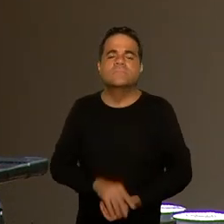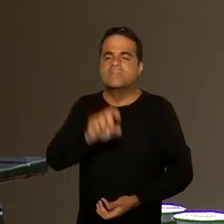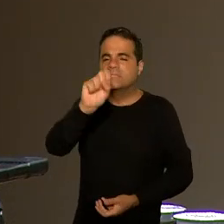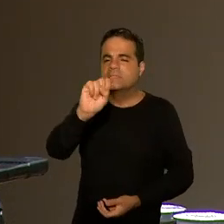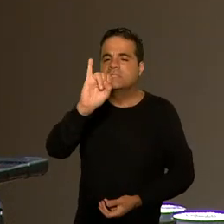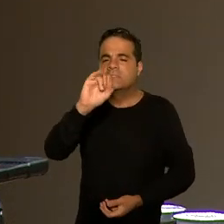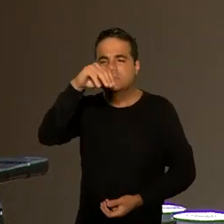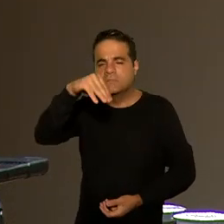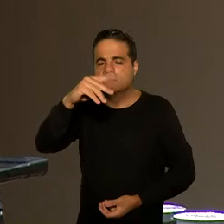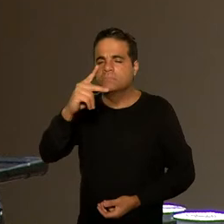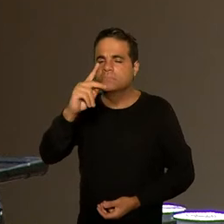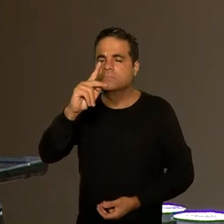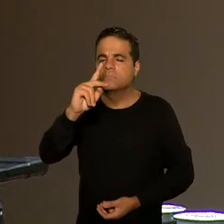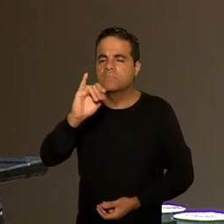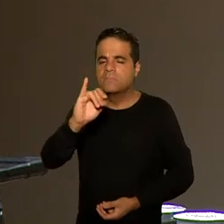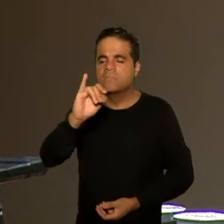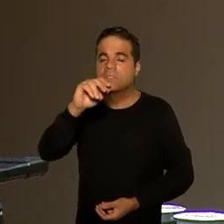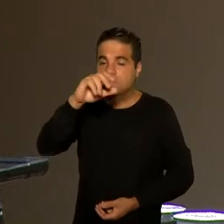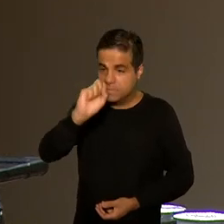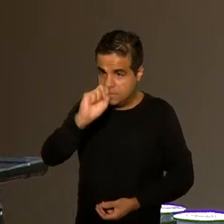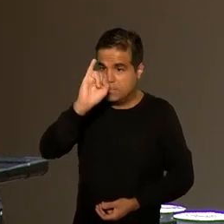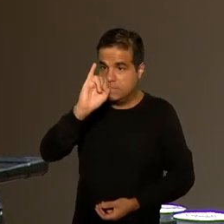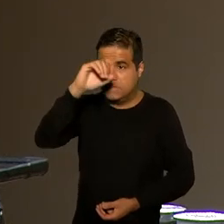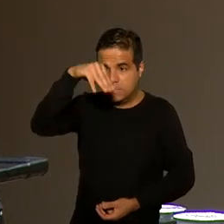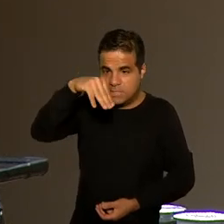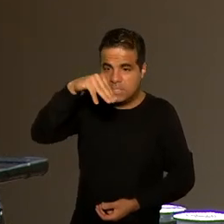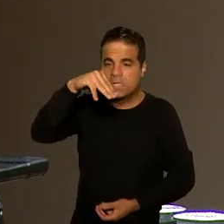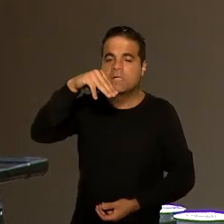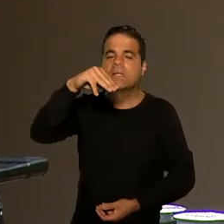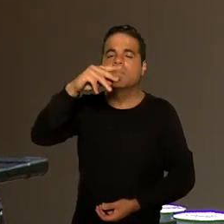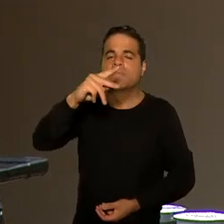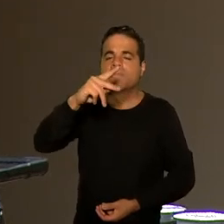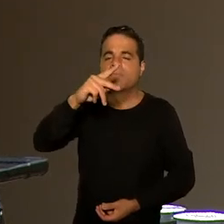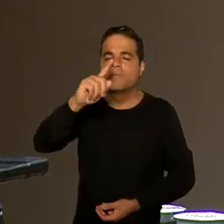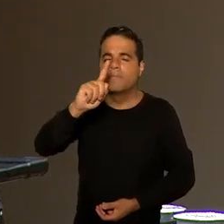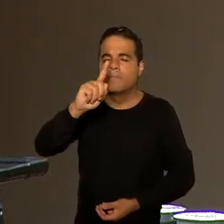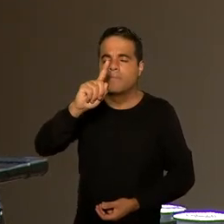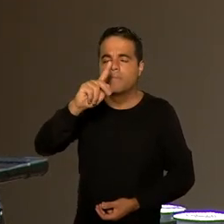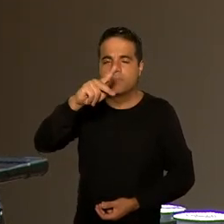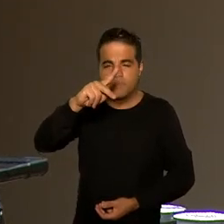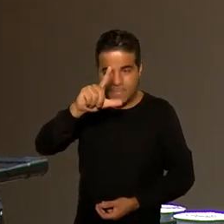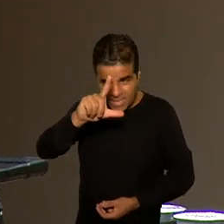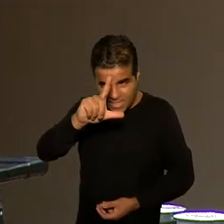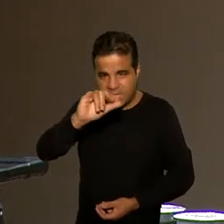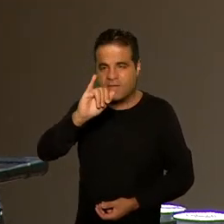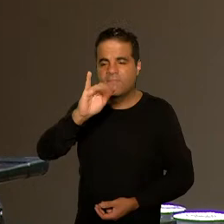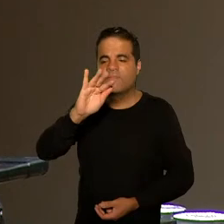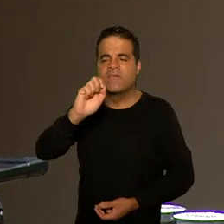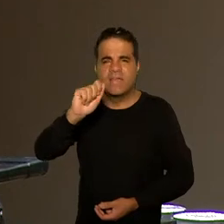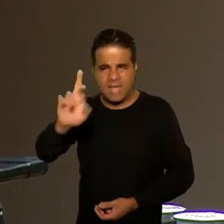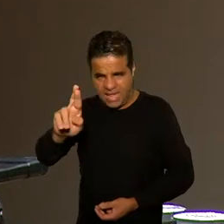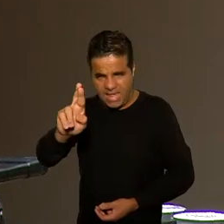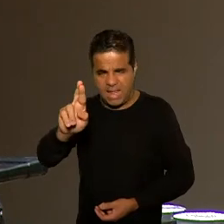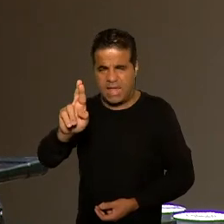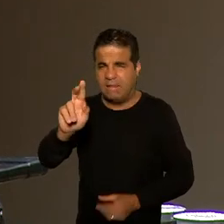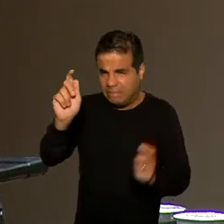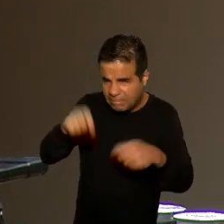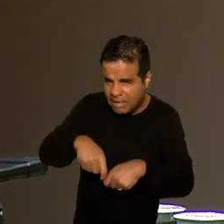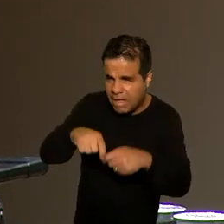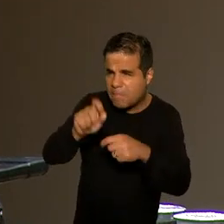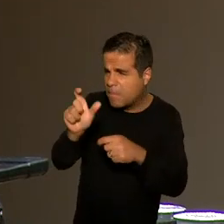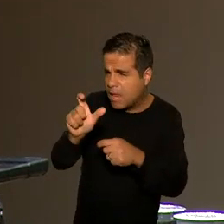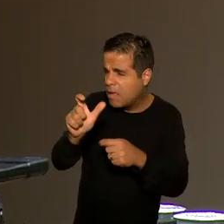eu queria que vocês falassem um pouco sobre isso dá para simplificar ou verbo é outra